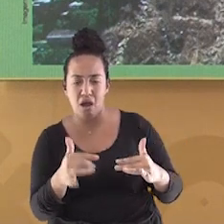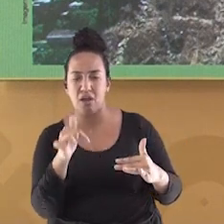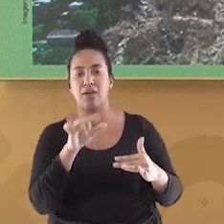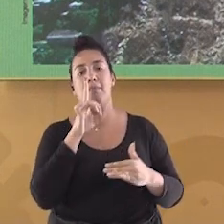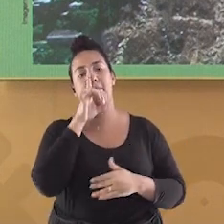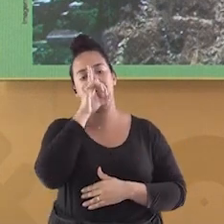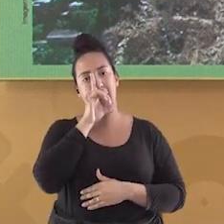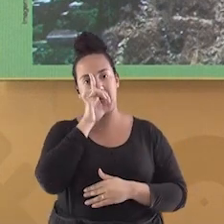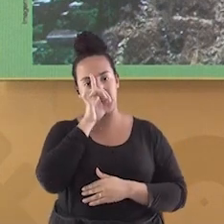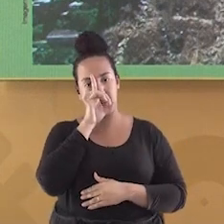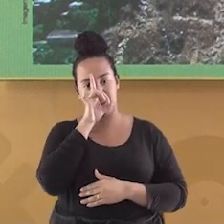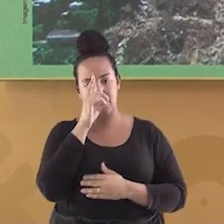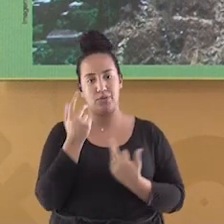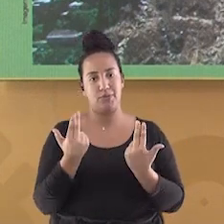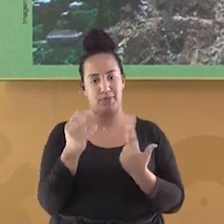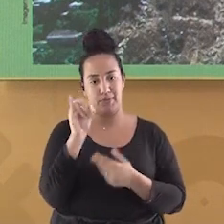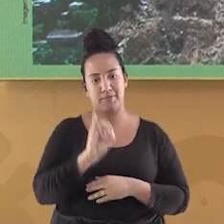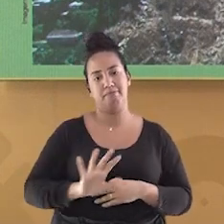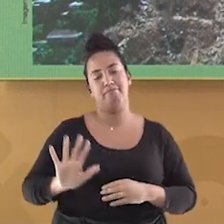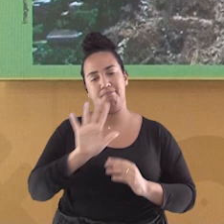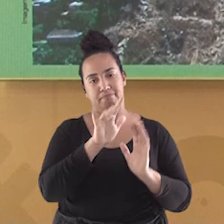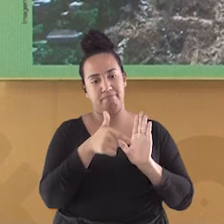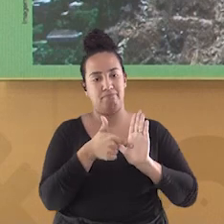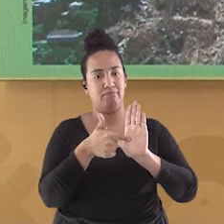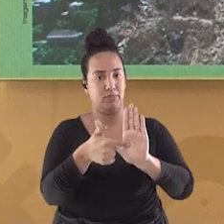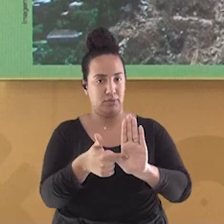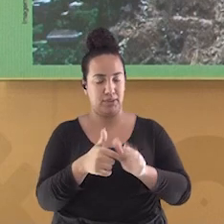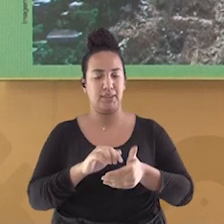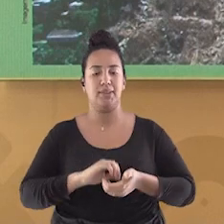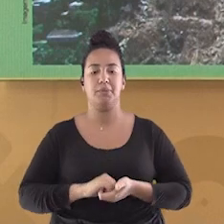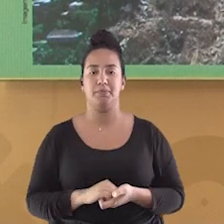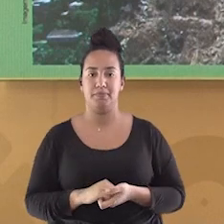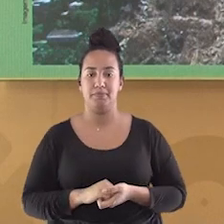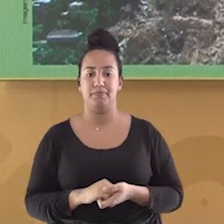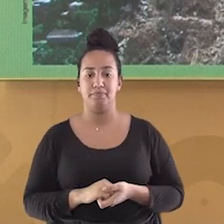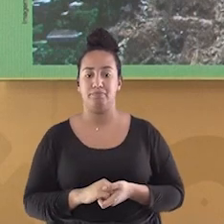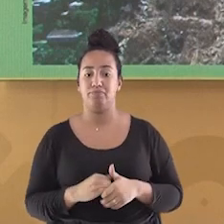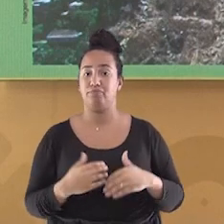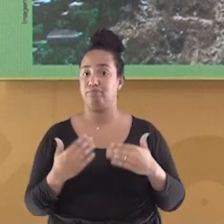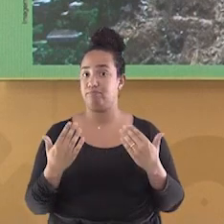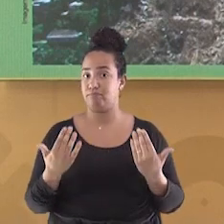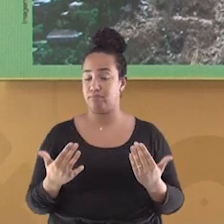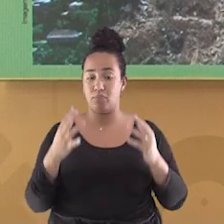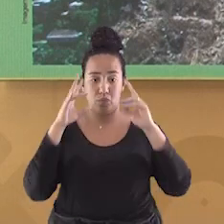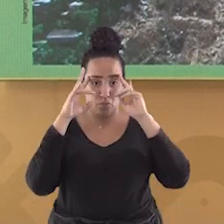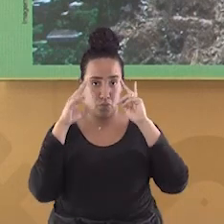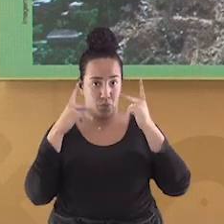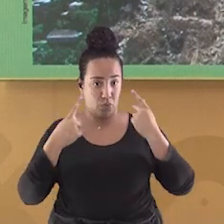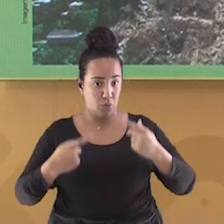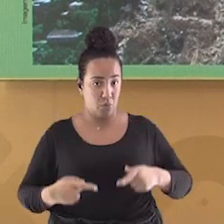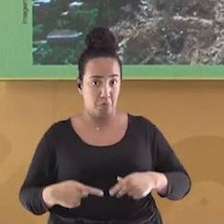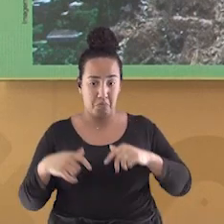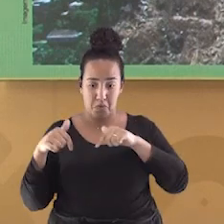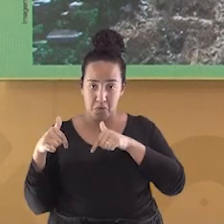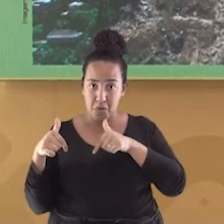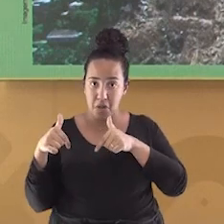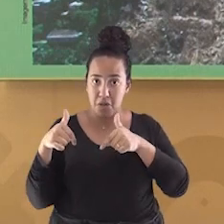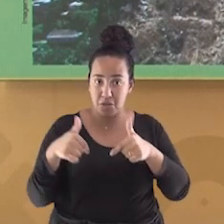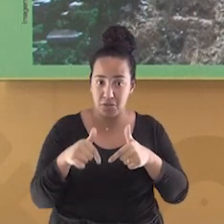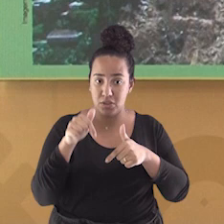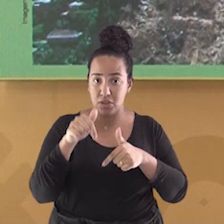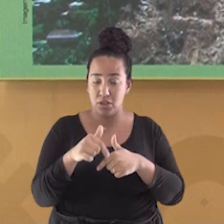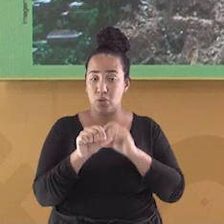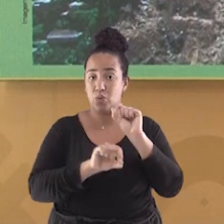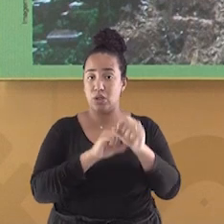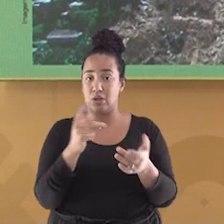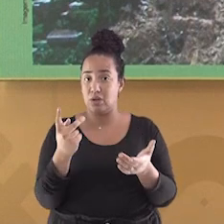é muito grande, conforme nós vemos na imagem. As ações humanas muitas vezes aceleram o